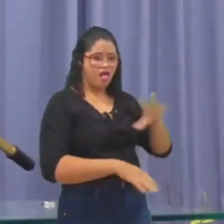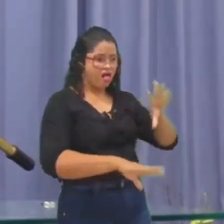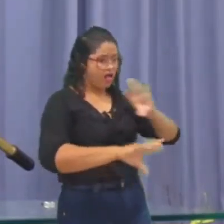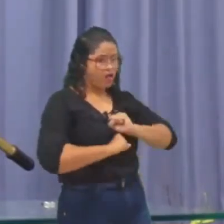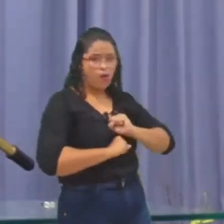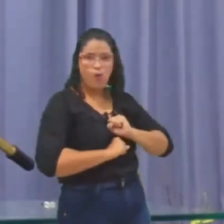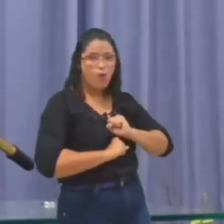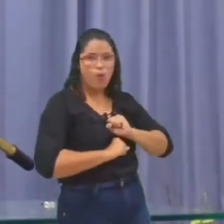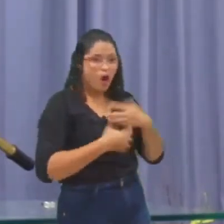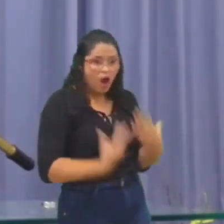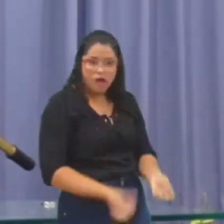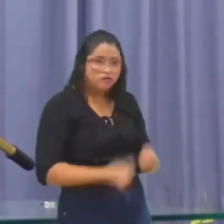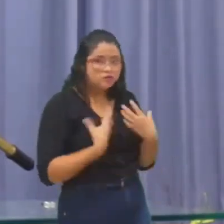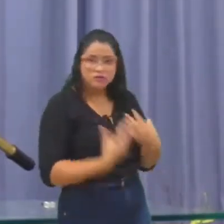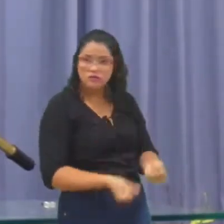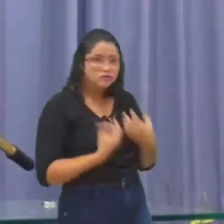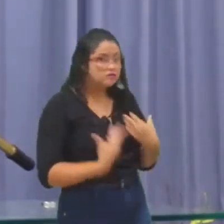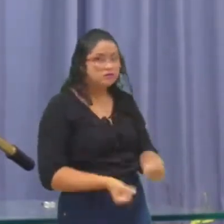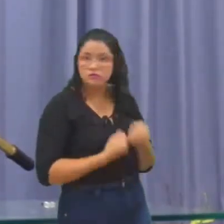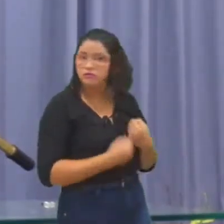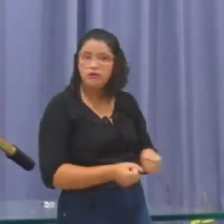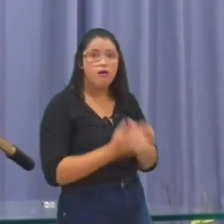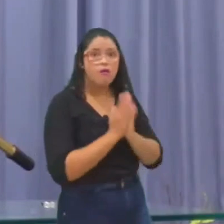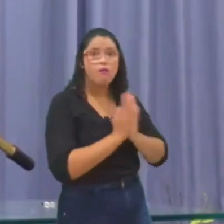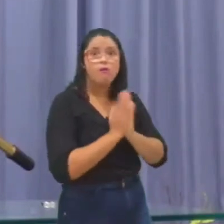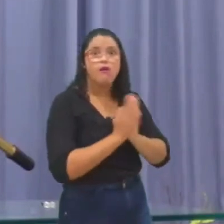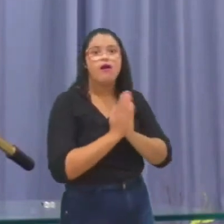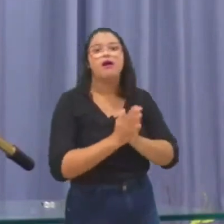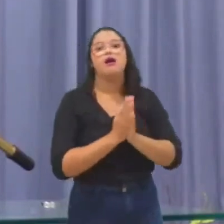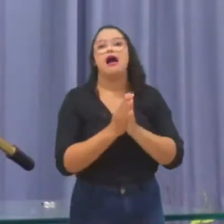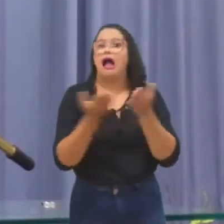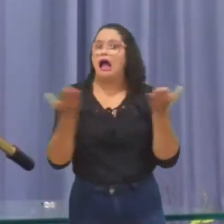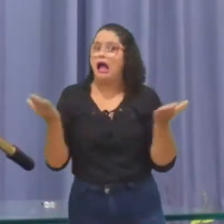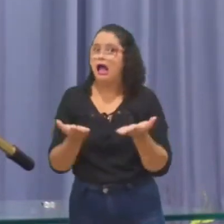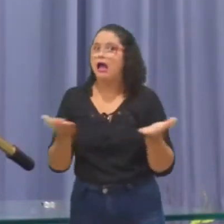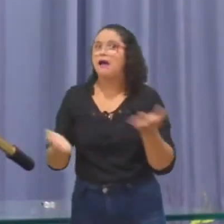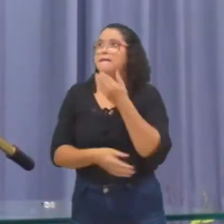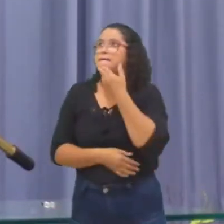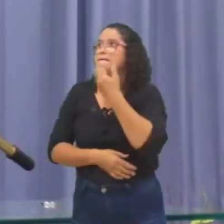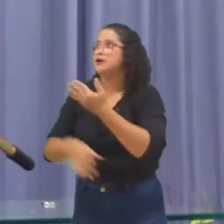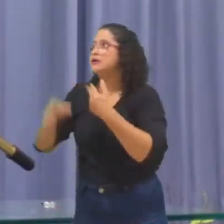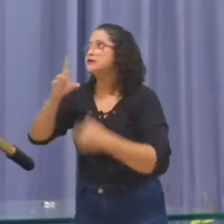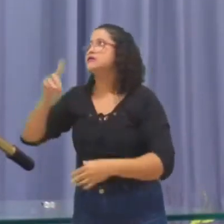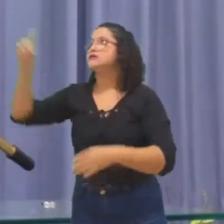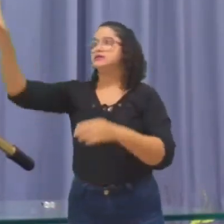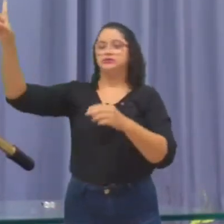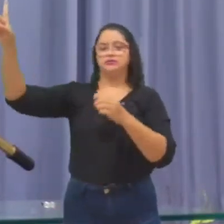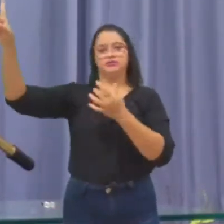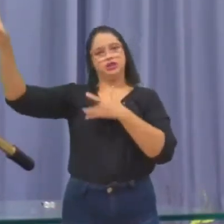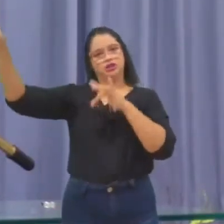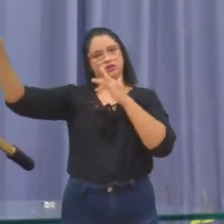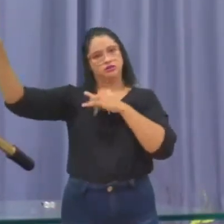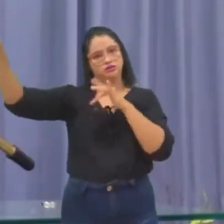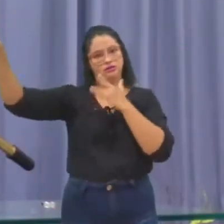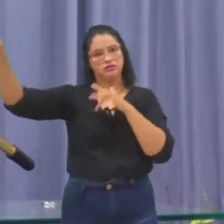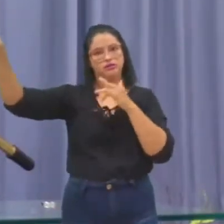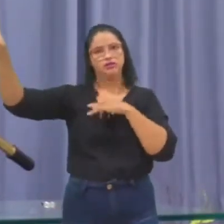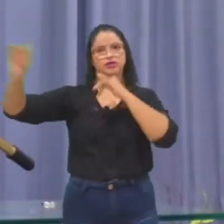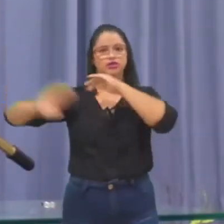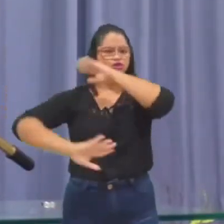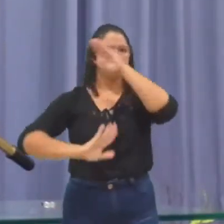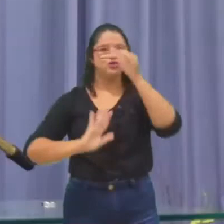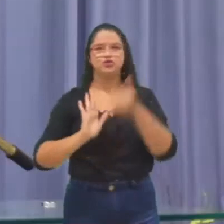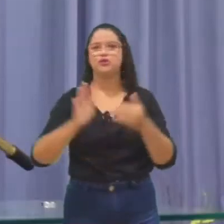de Jesus. Rogue a Deus que tenha misericórdia não só de você, mas de sua casa e de toda esta